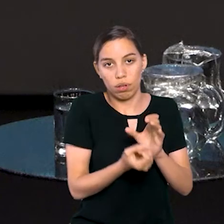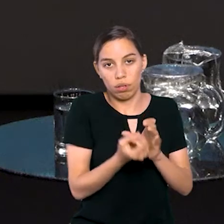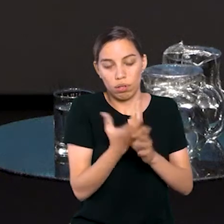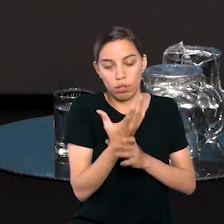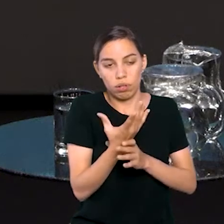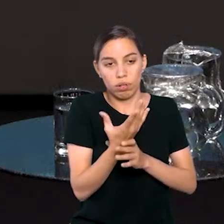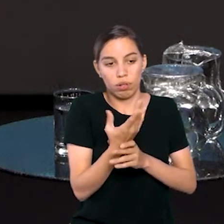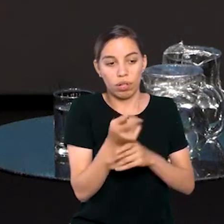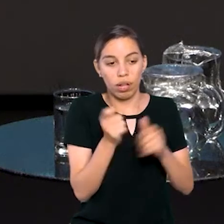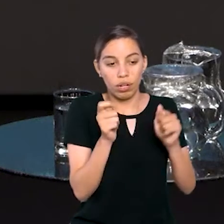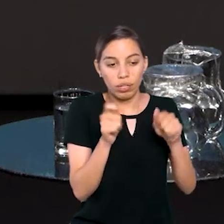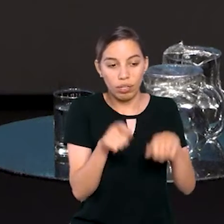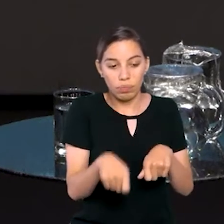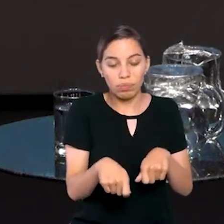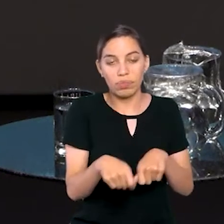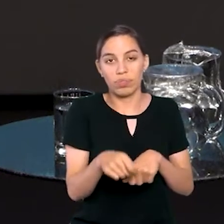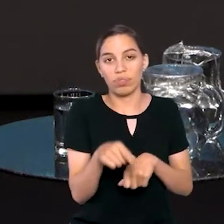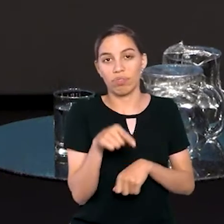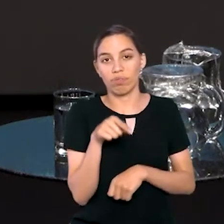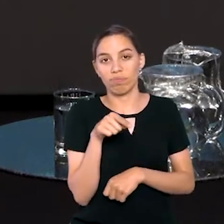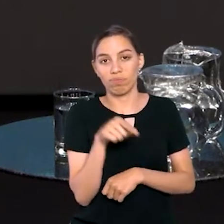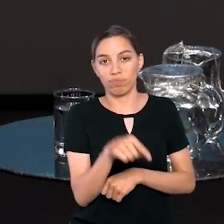a sua capacidade